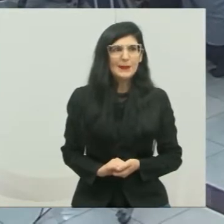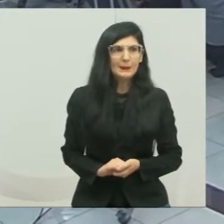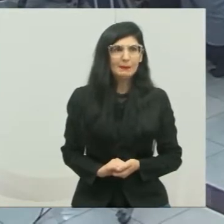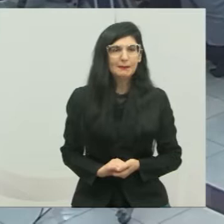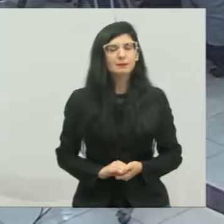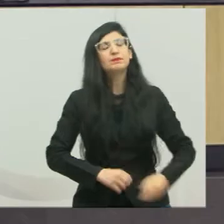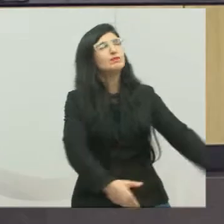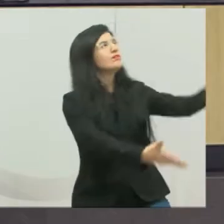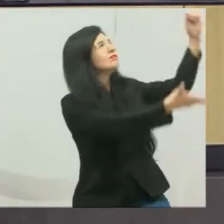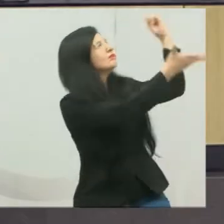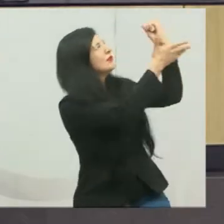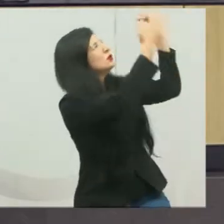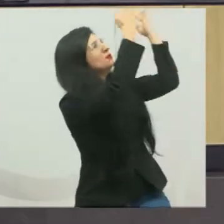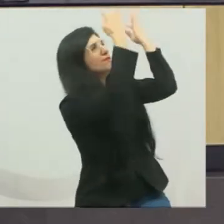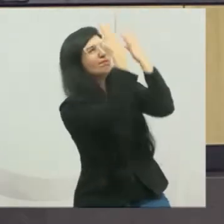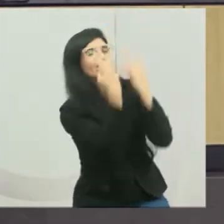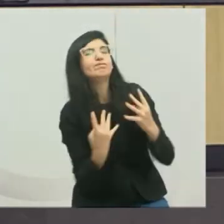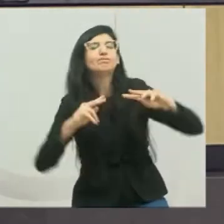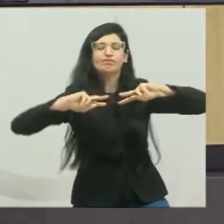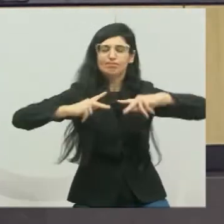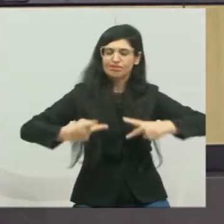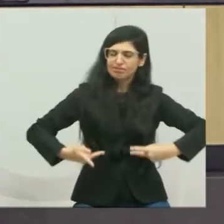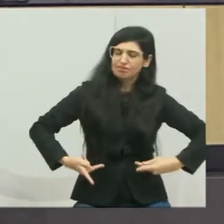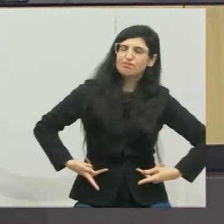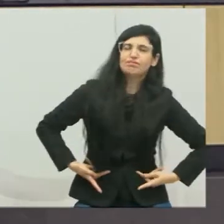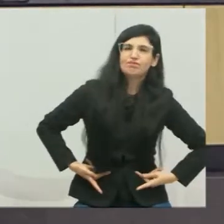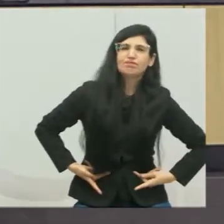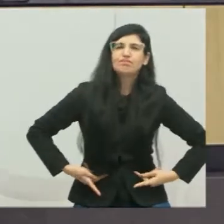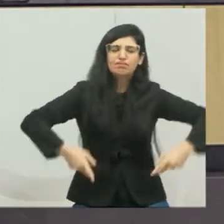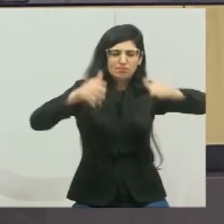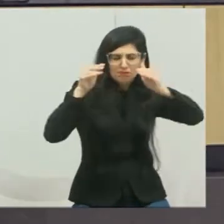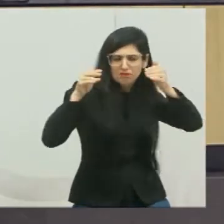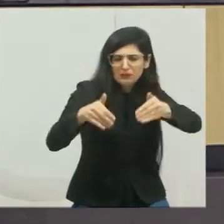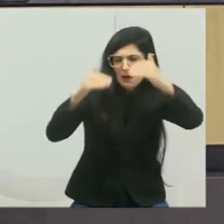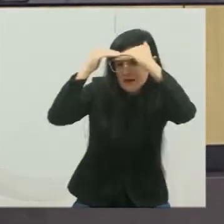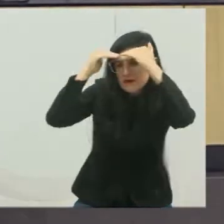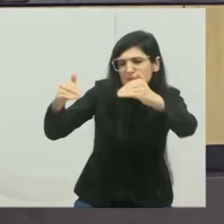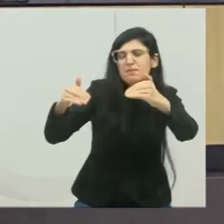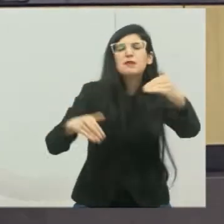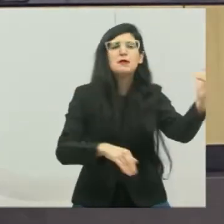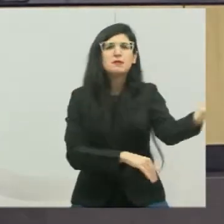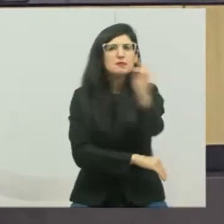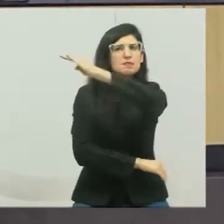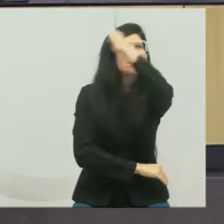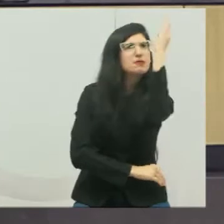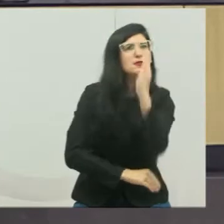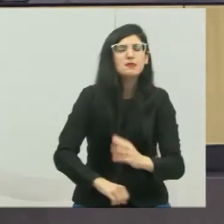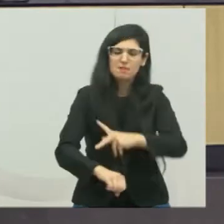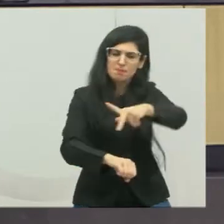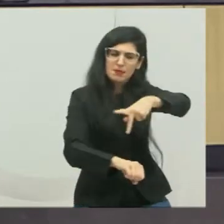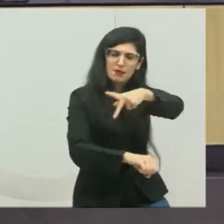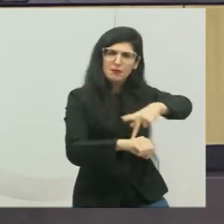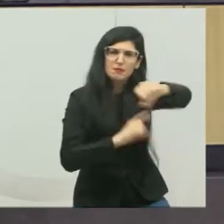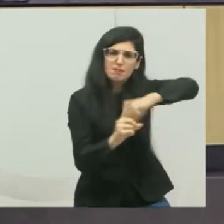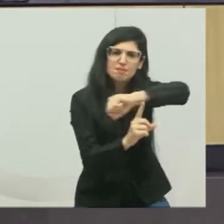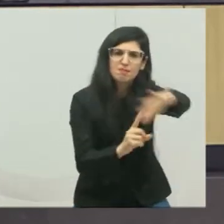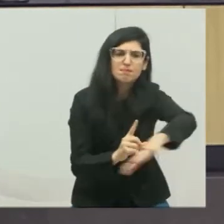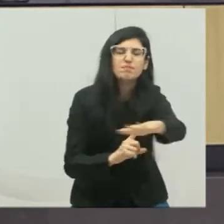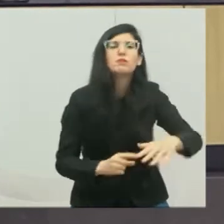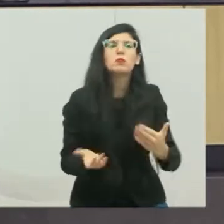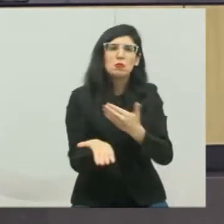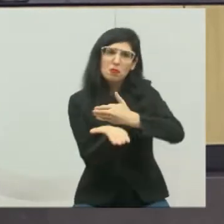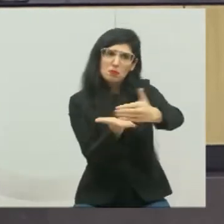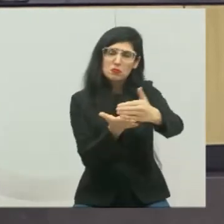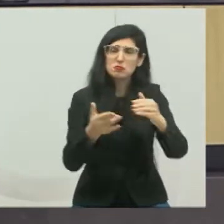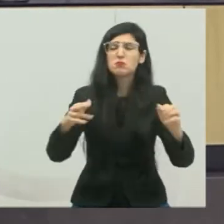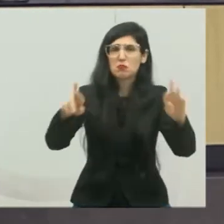Sob a proteção de Deus, com o coração inteiramente voltado para a pátria e para a comunidade a que servimos, declaro aberta a presente sessão